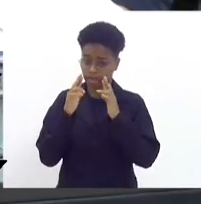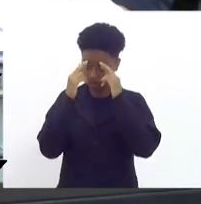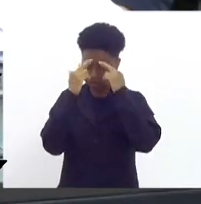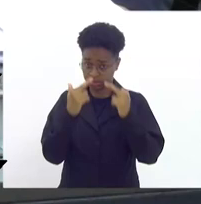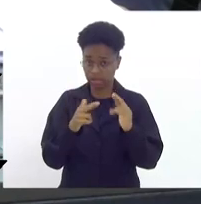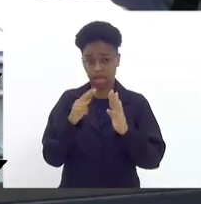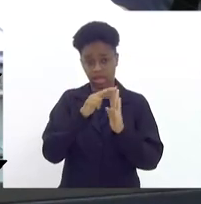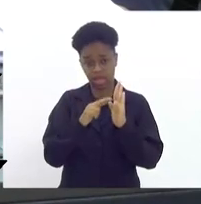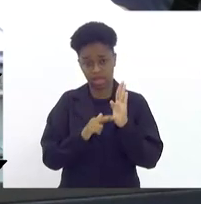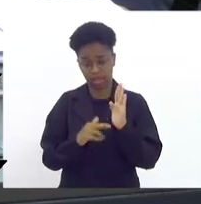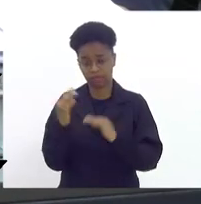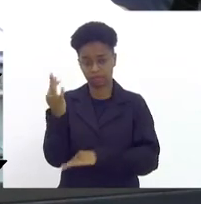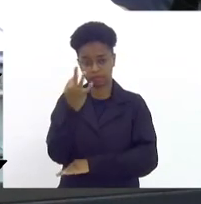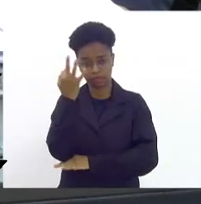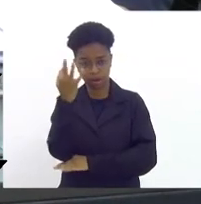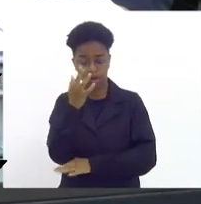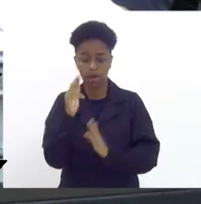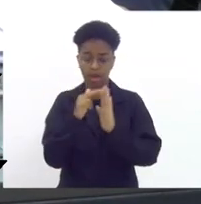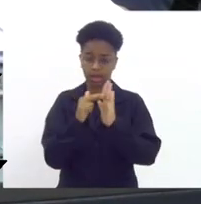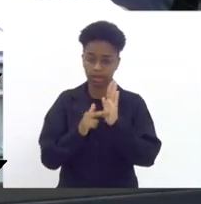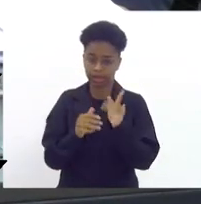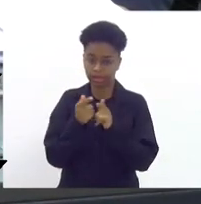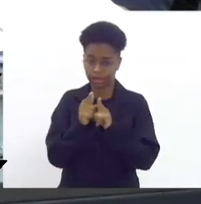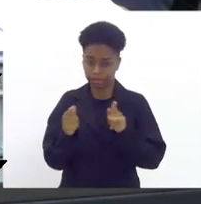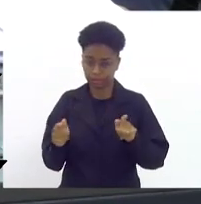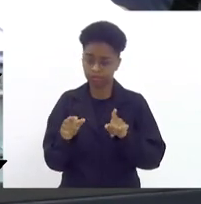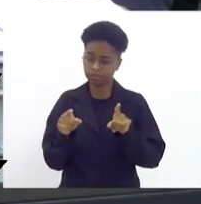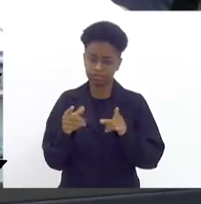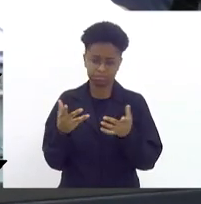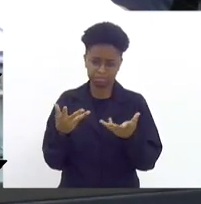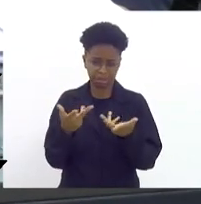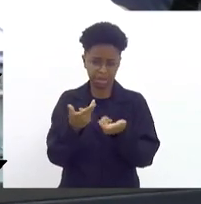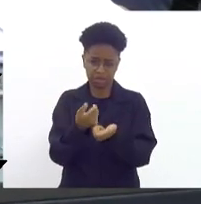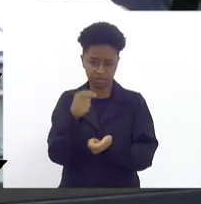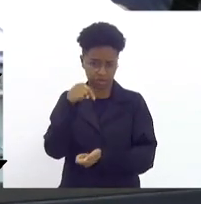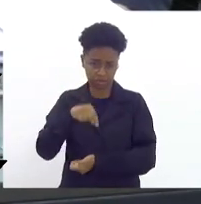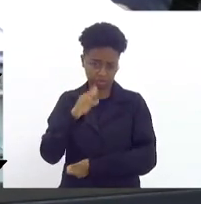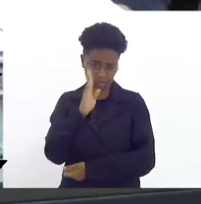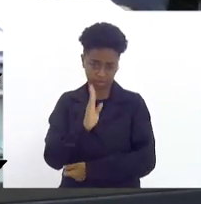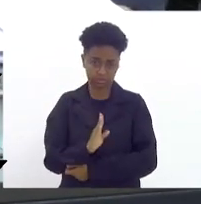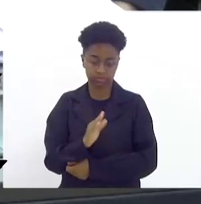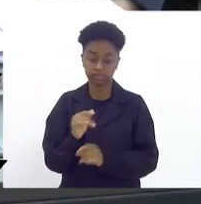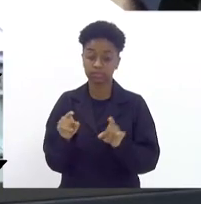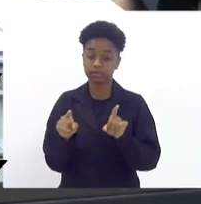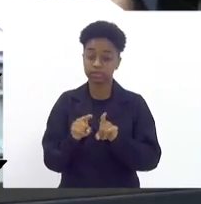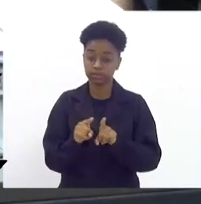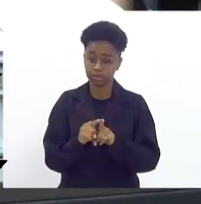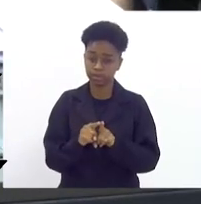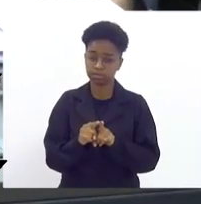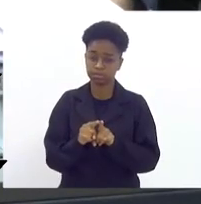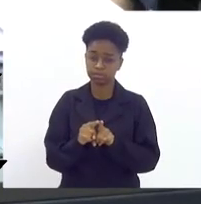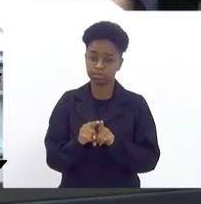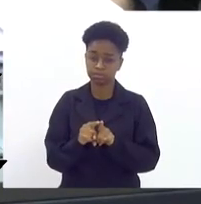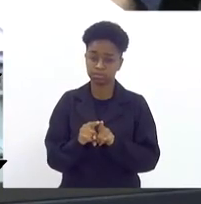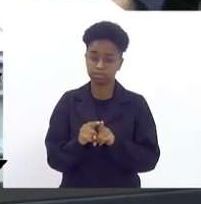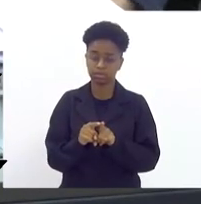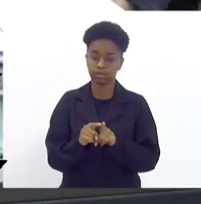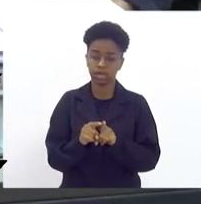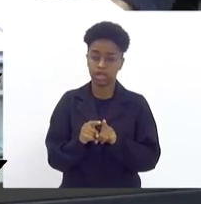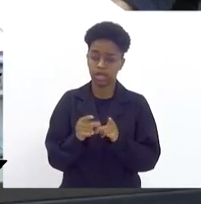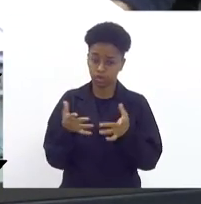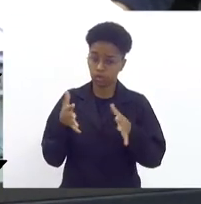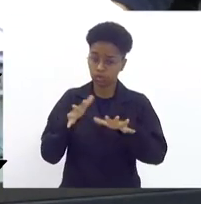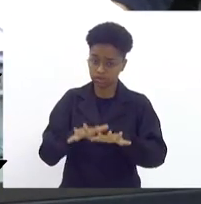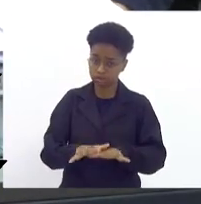a regra ortográfica, que é absolutamente rica no Brasil. E ela é absolutamente